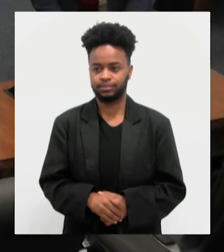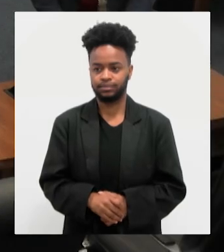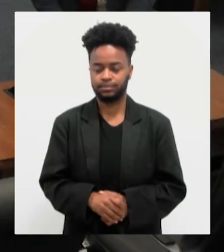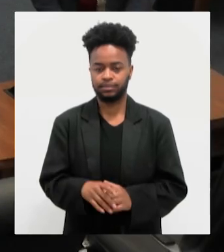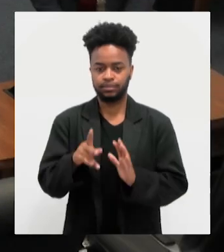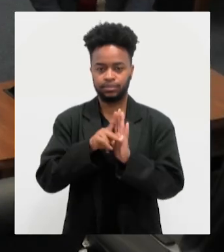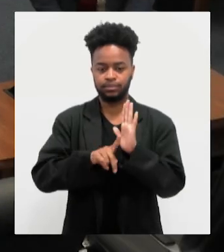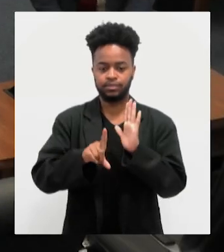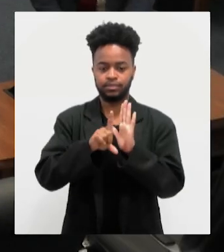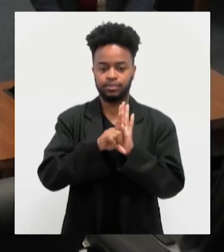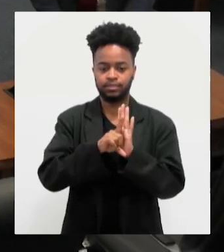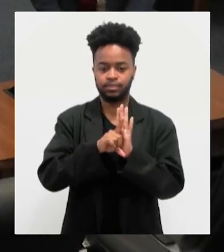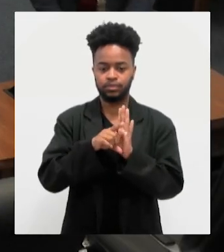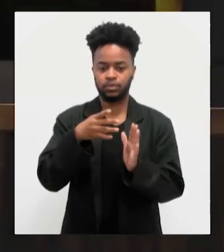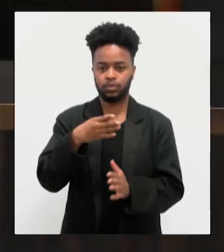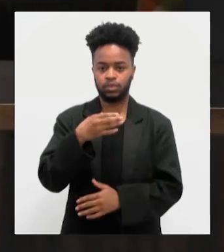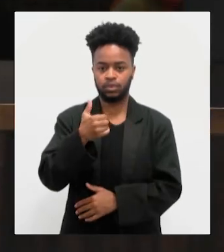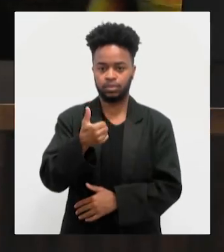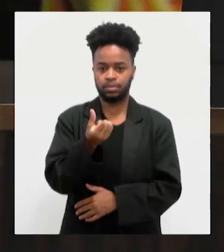Projeto de lei número